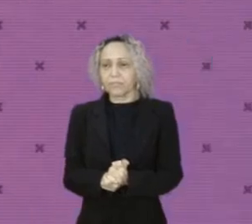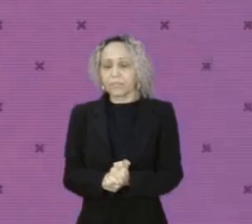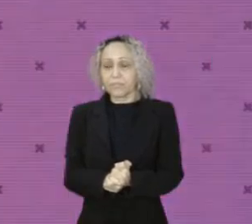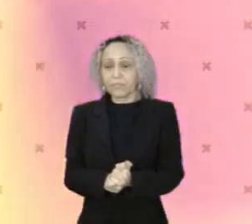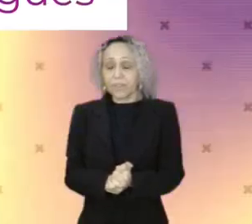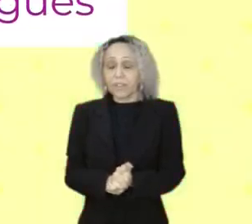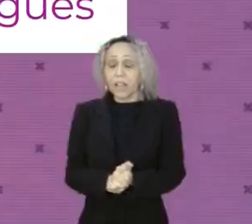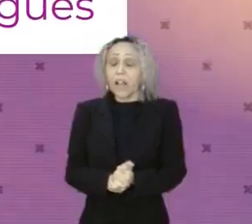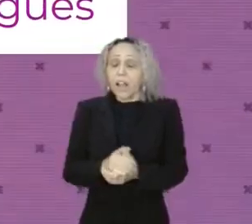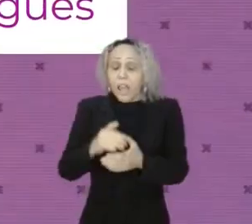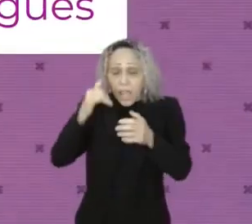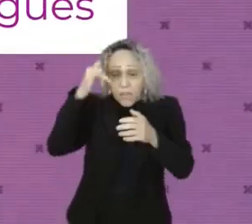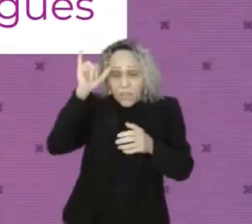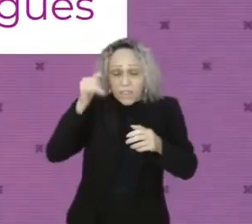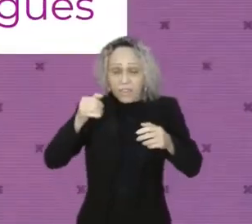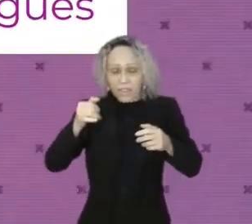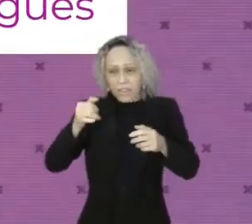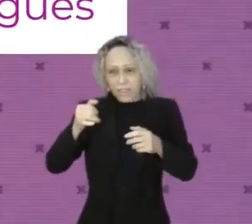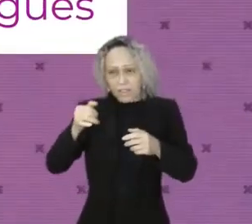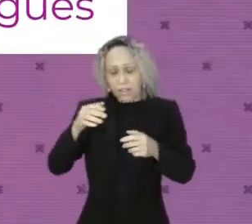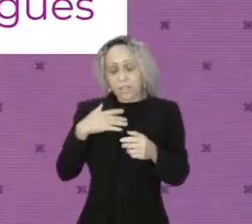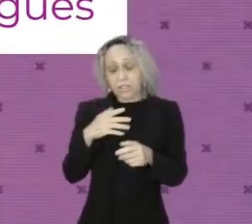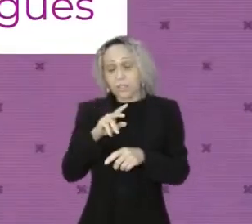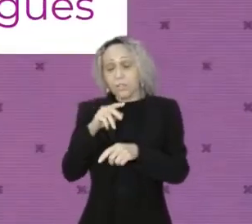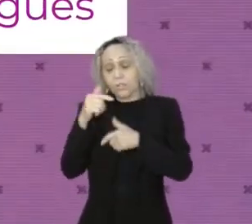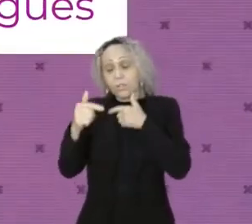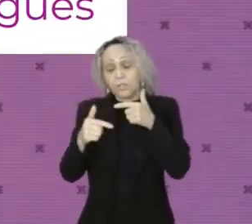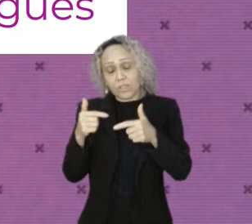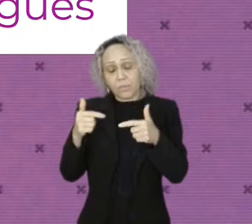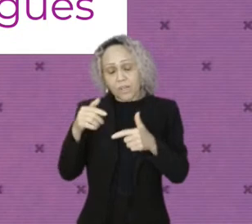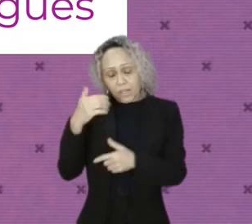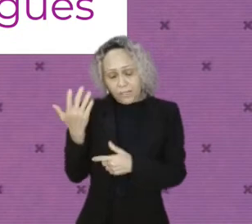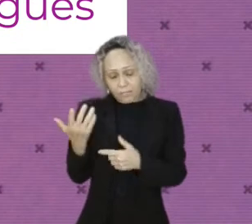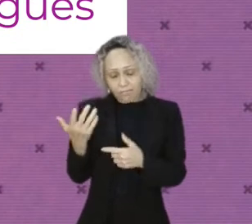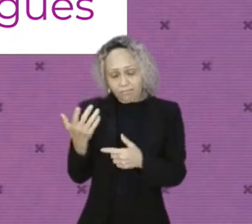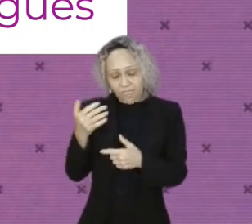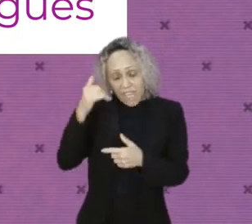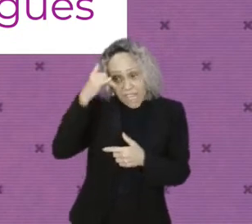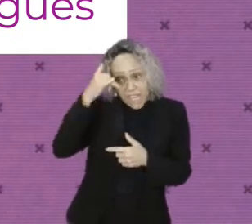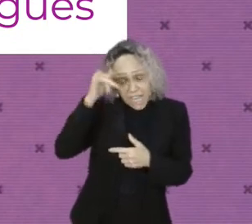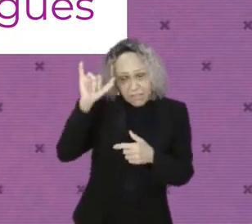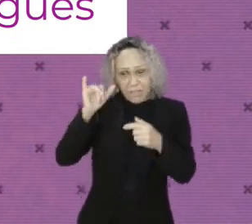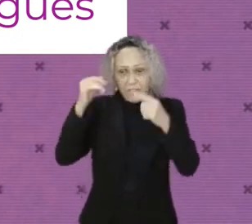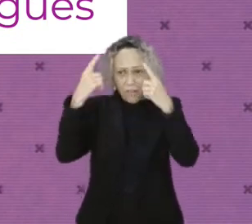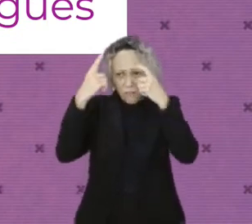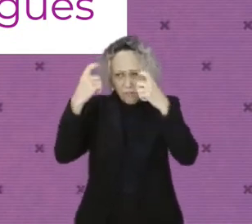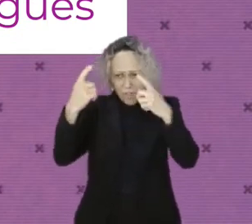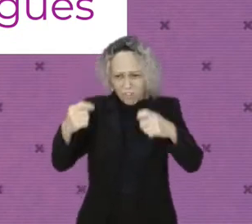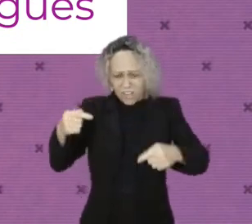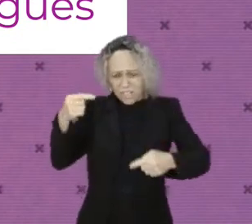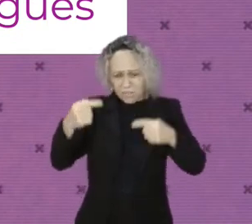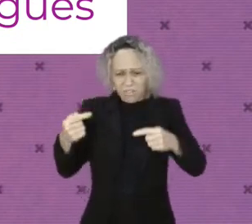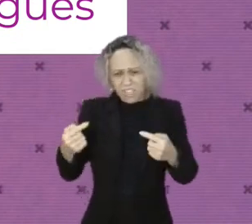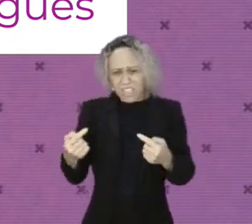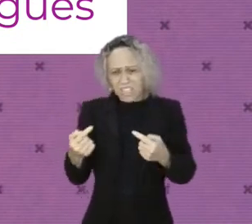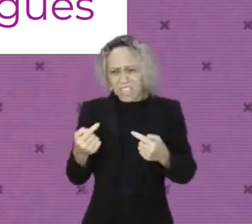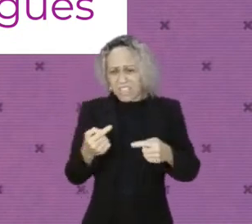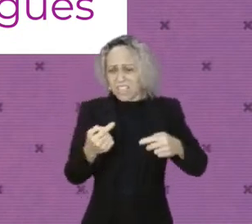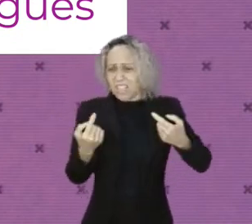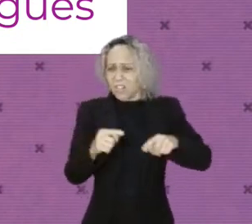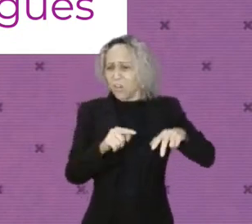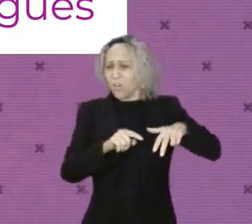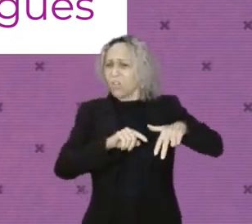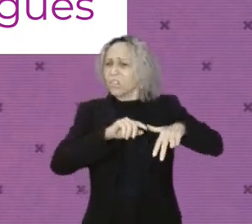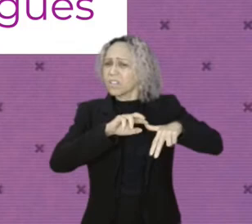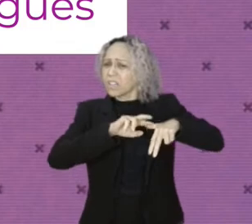Prevenção à violência política de gênero foi o tema desta aula com a Coordenadora Geral de Prevenção de Violência contra as Mulheres do